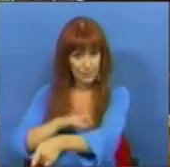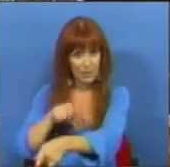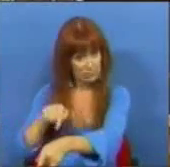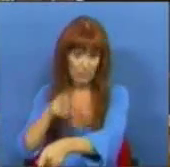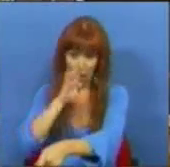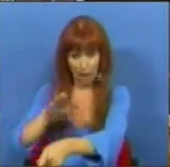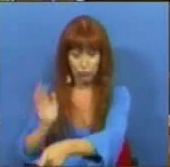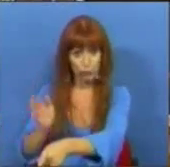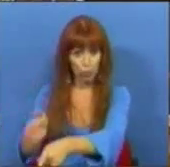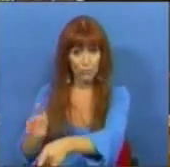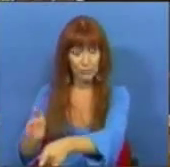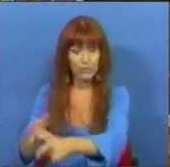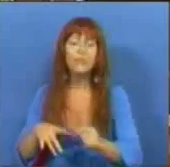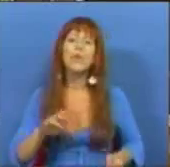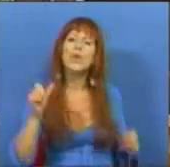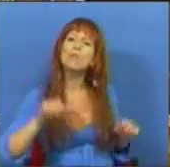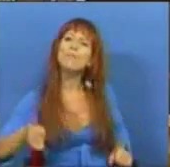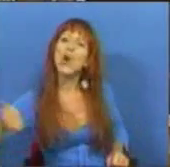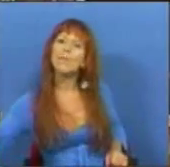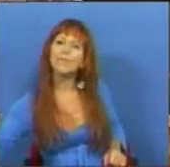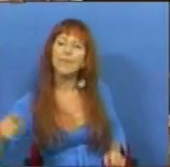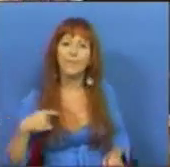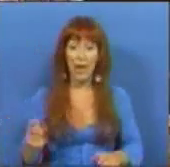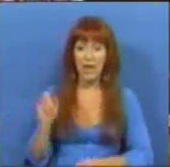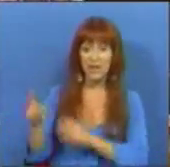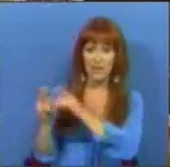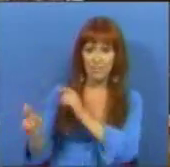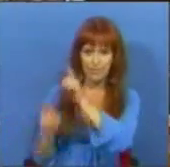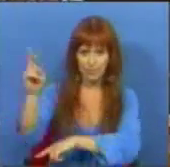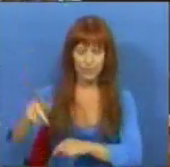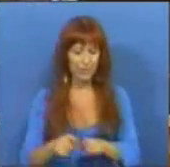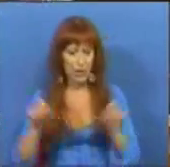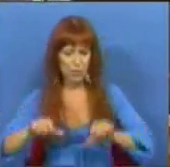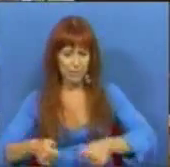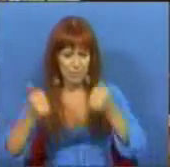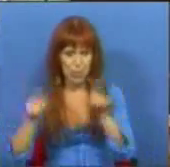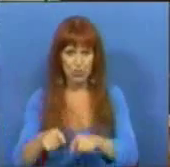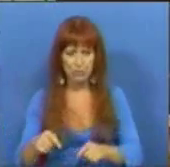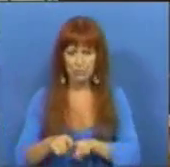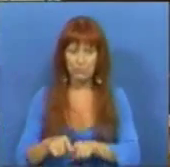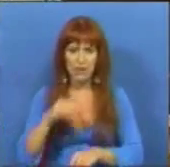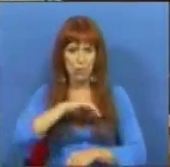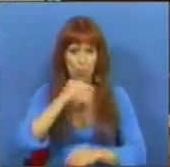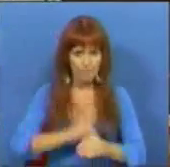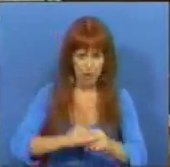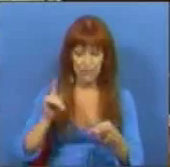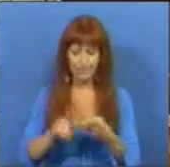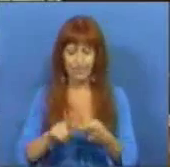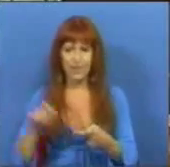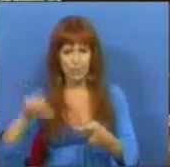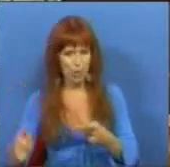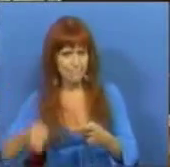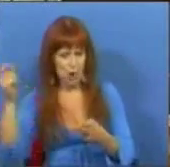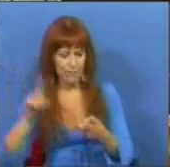está a ser aplicado. Quanto pior melhor, aumento do IVA. Quanto pior melhor, diminuição dos salários.